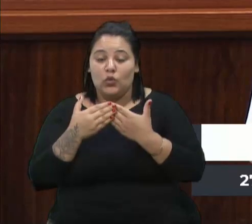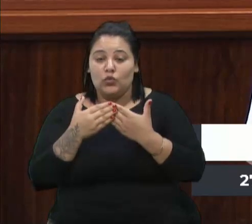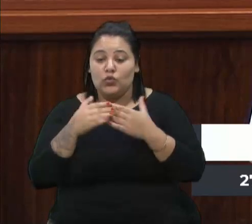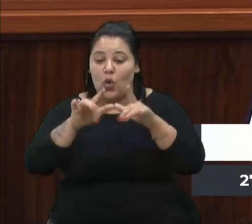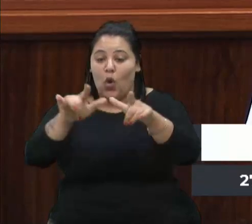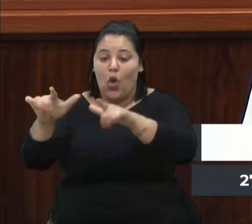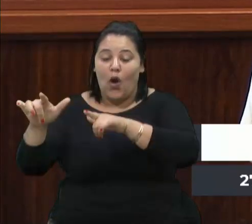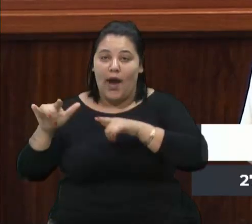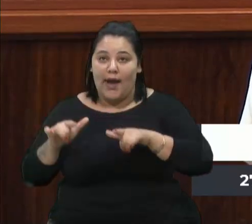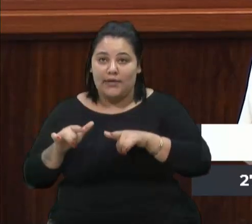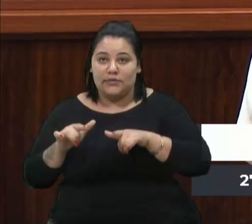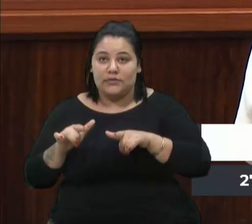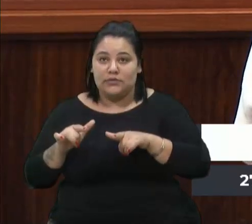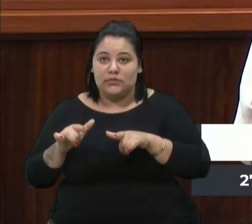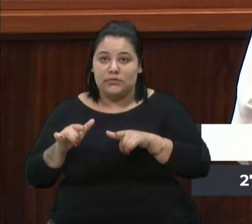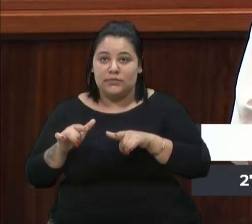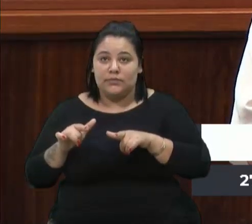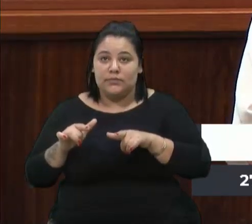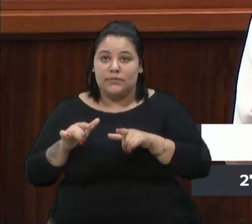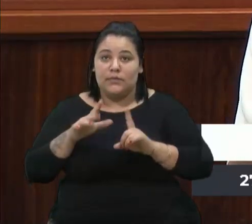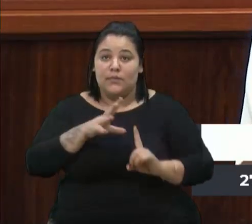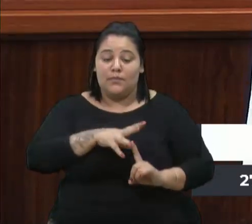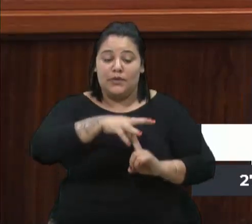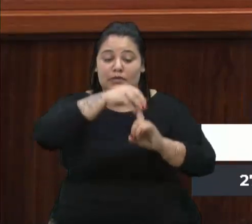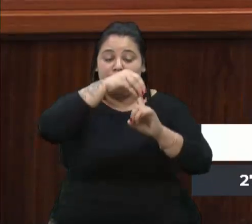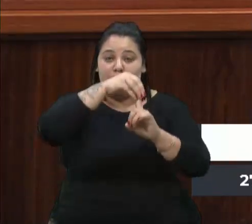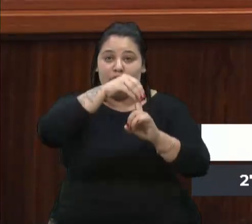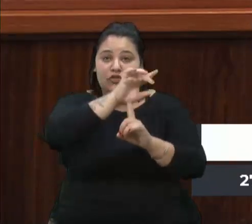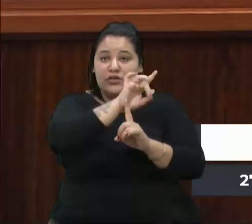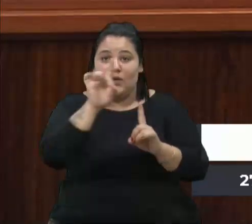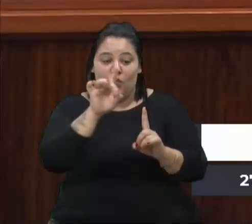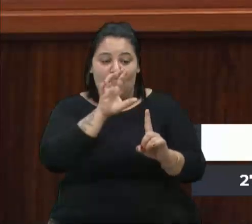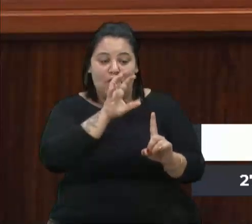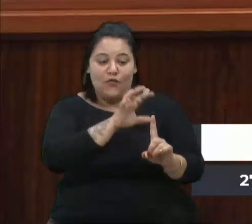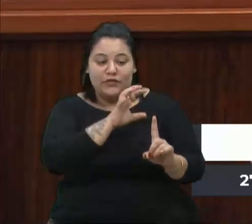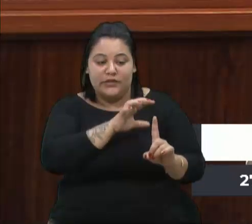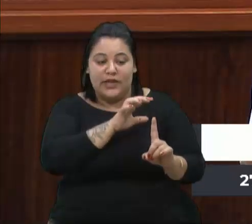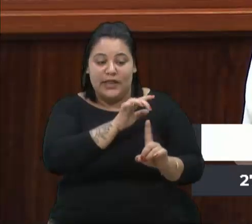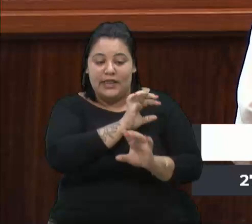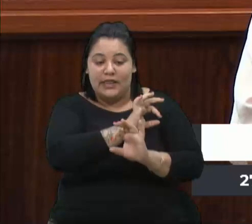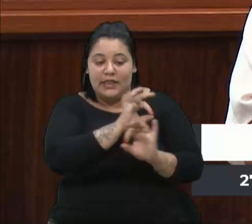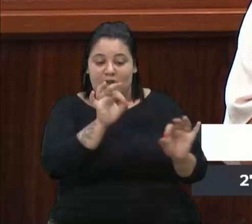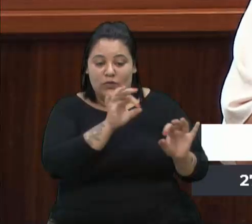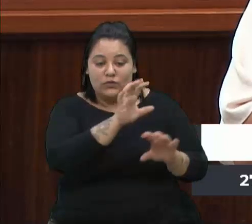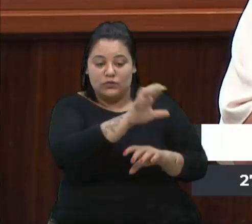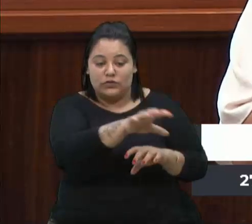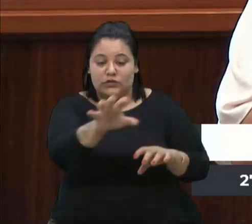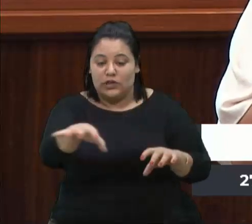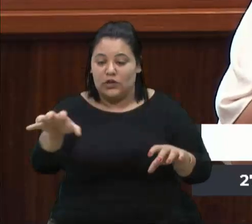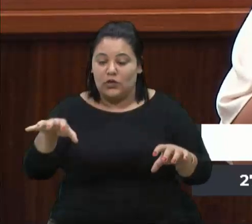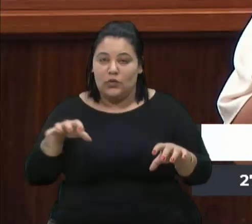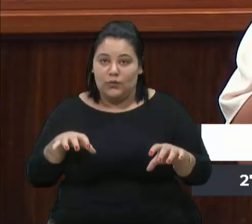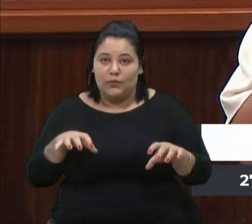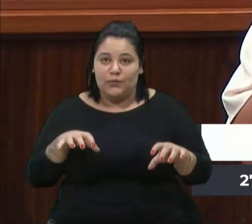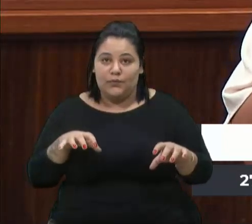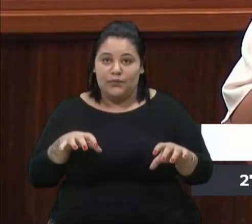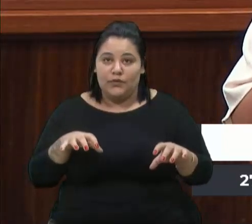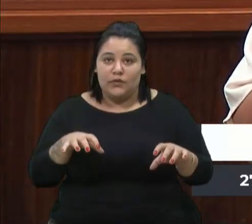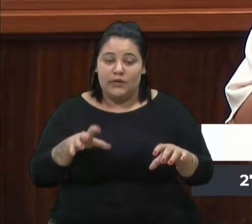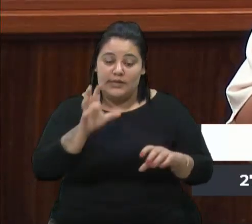em nenhuma situação, principalmente para não afetar nenhum setor, nesse caso o setor